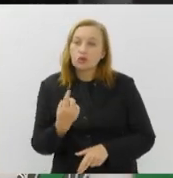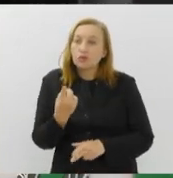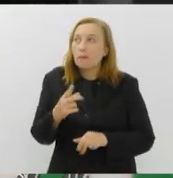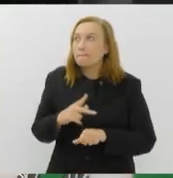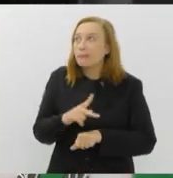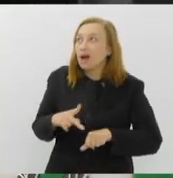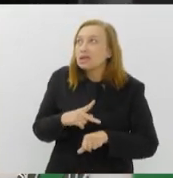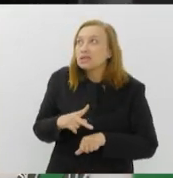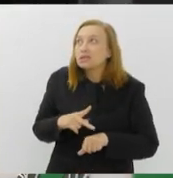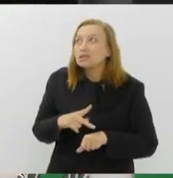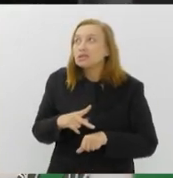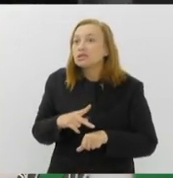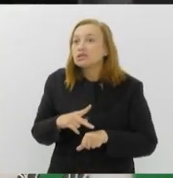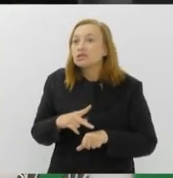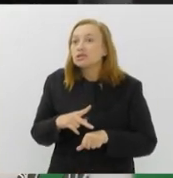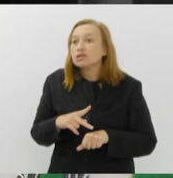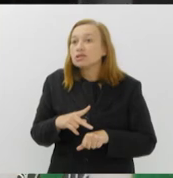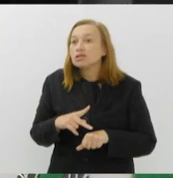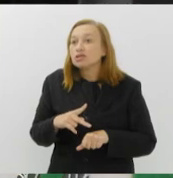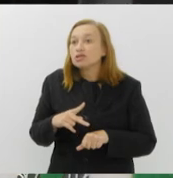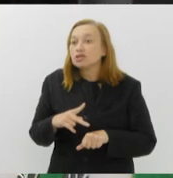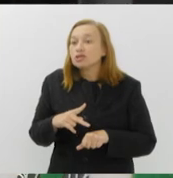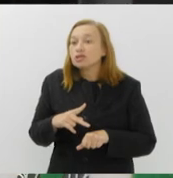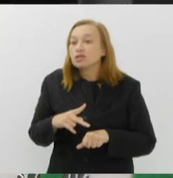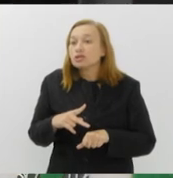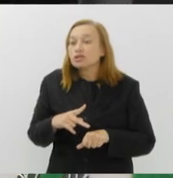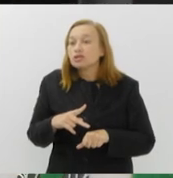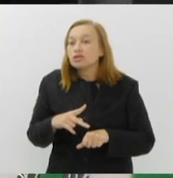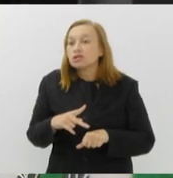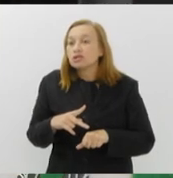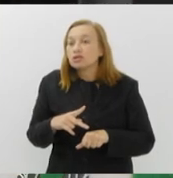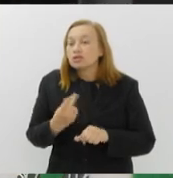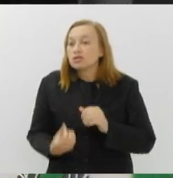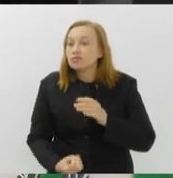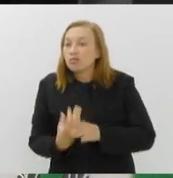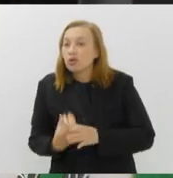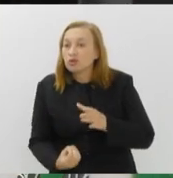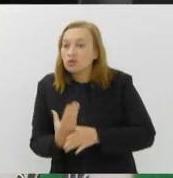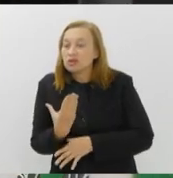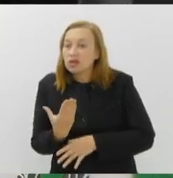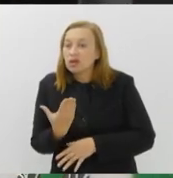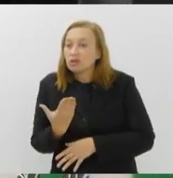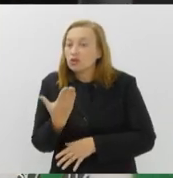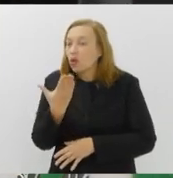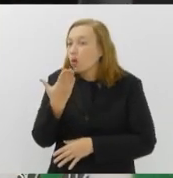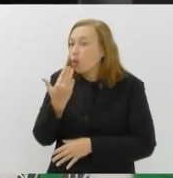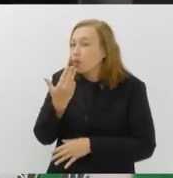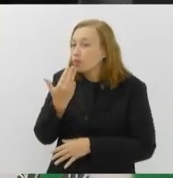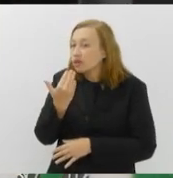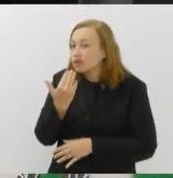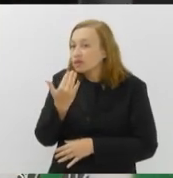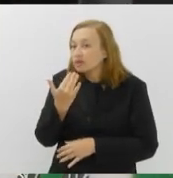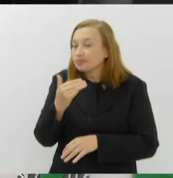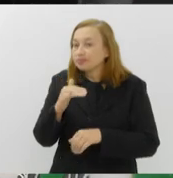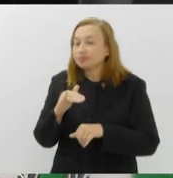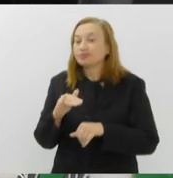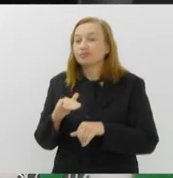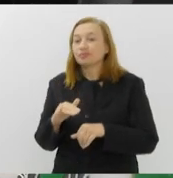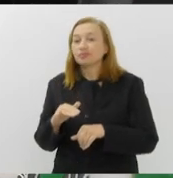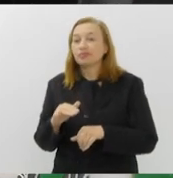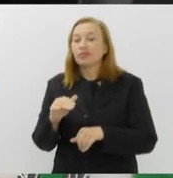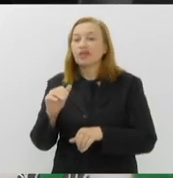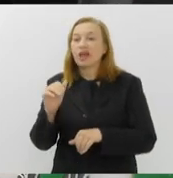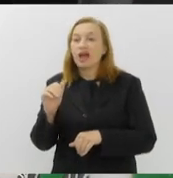país recordista em produção de proteína animal, claro, guardadas aí os nossos